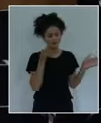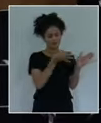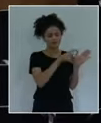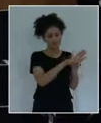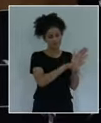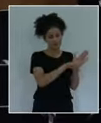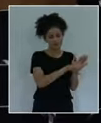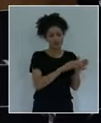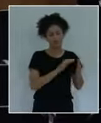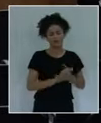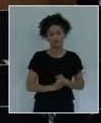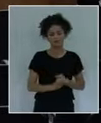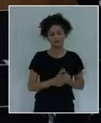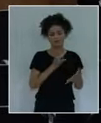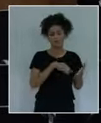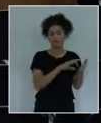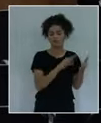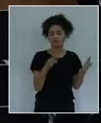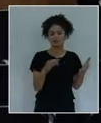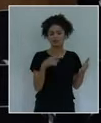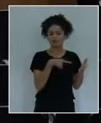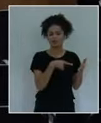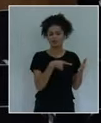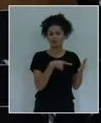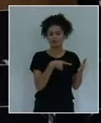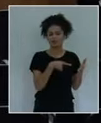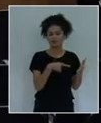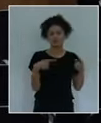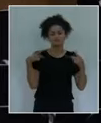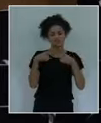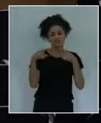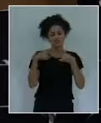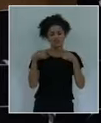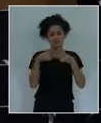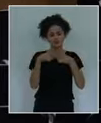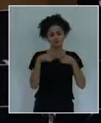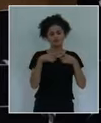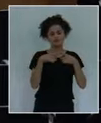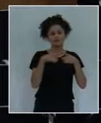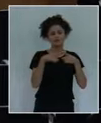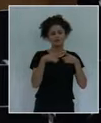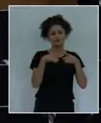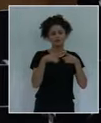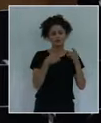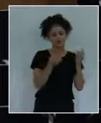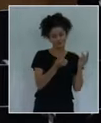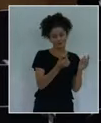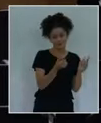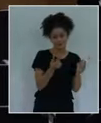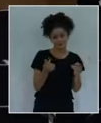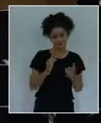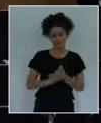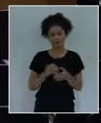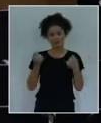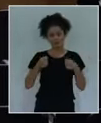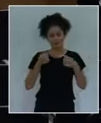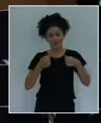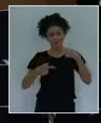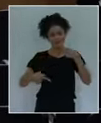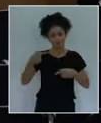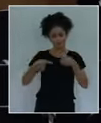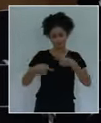epigrafado, é de parecer que este se encontra em conformidade com as normas orçamentárias vigentes, devendo ser discutido e